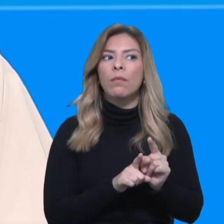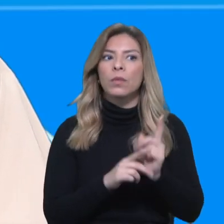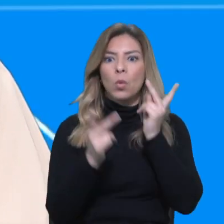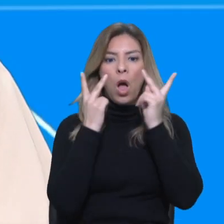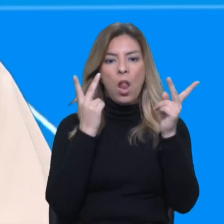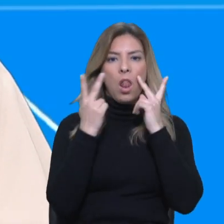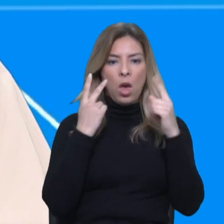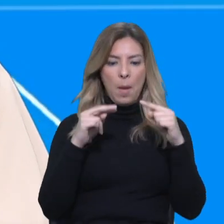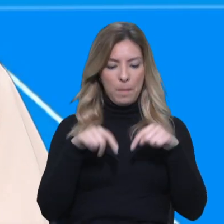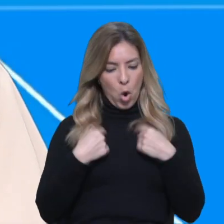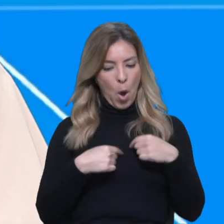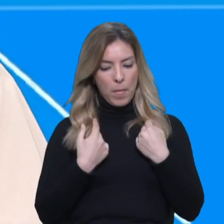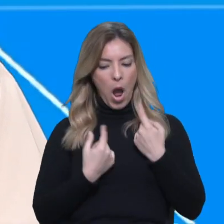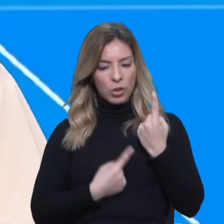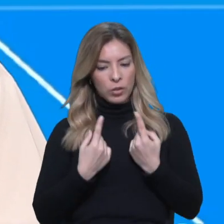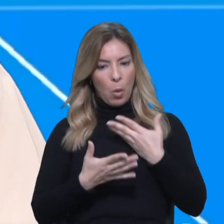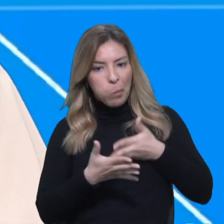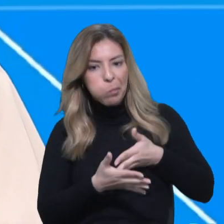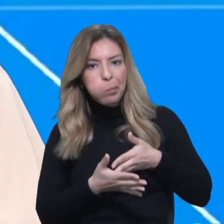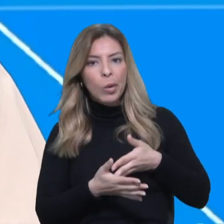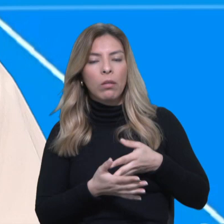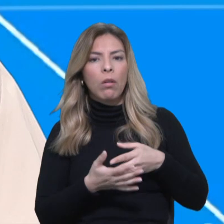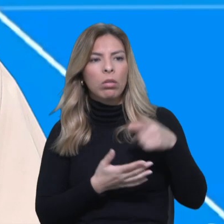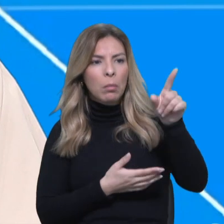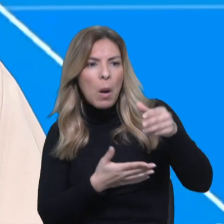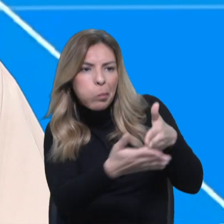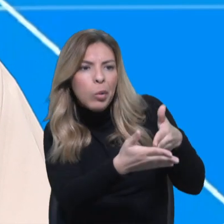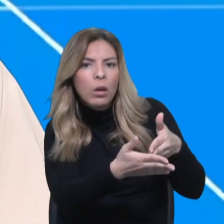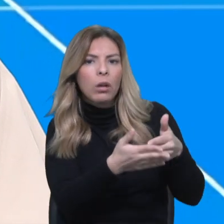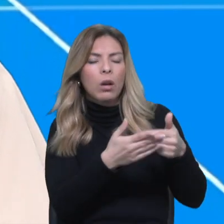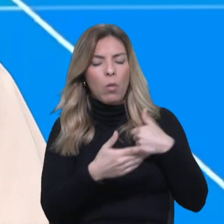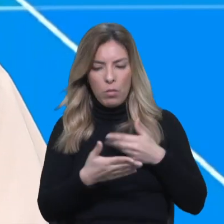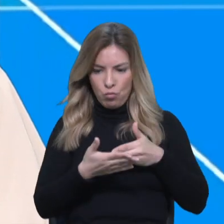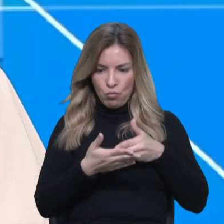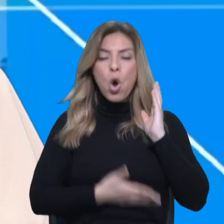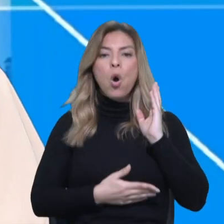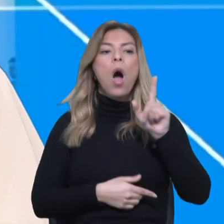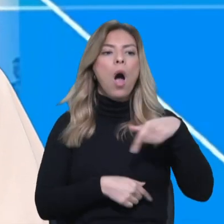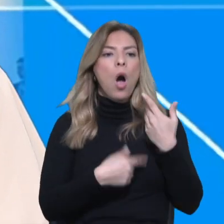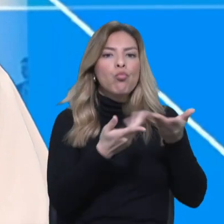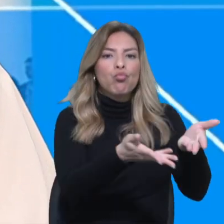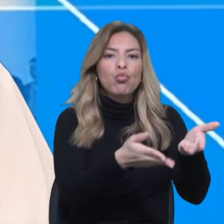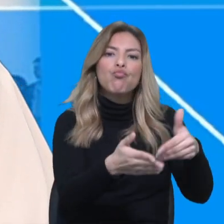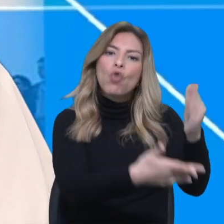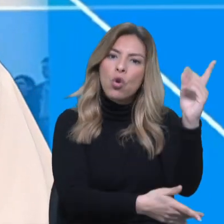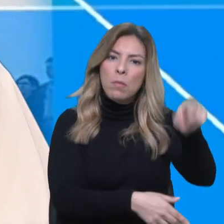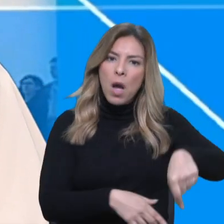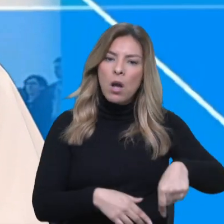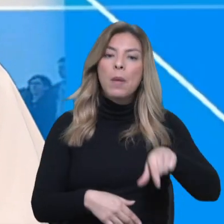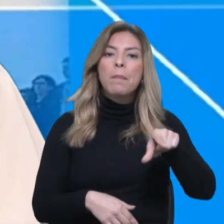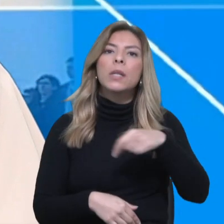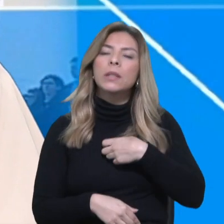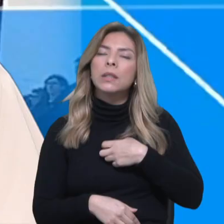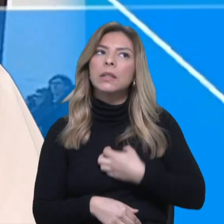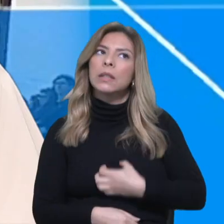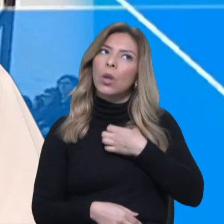trave, que às vezes nos impede de olhar o outro com a novidade de Deus. E isso acho que também nos ajuda